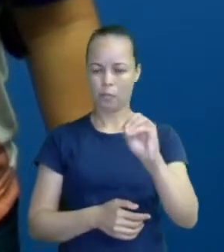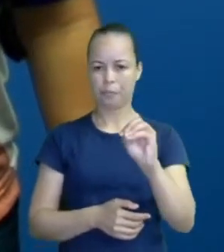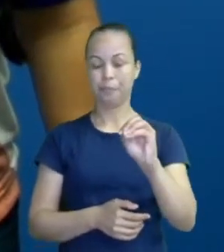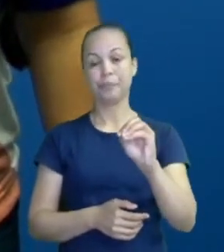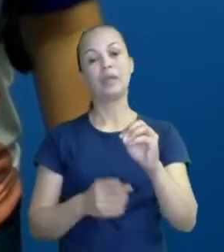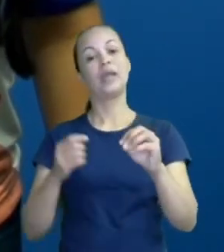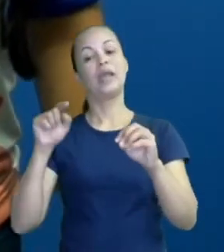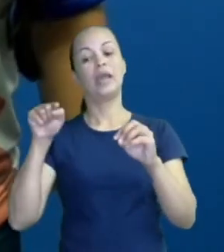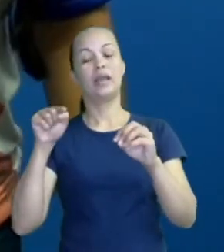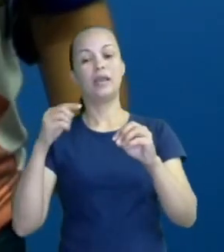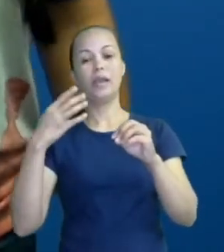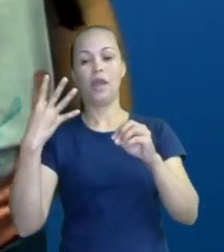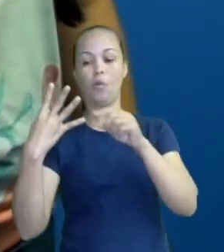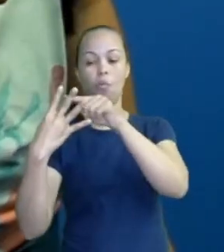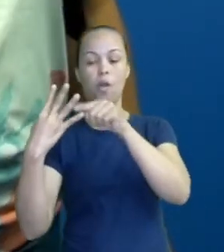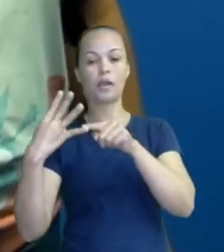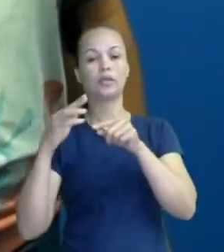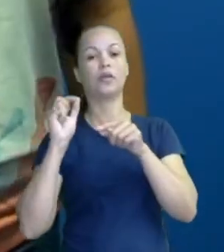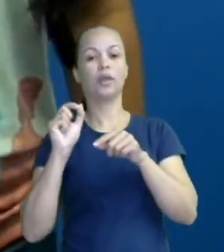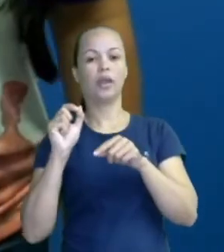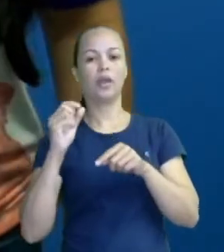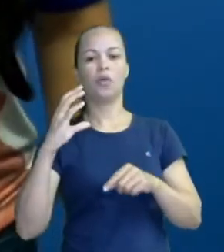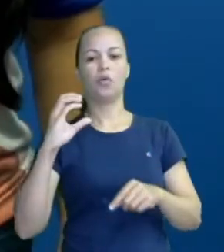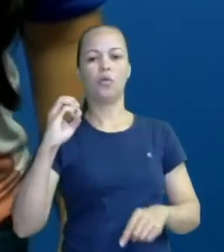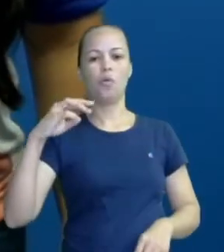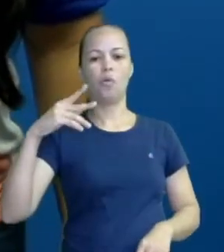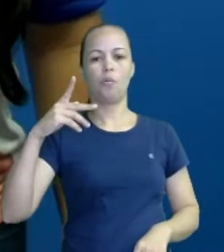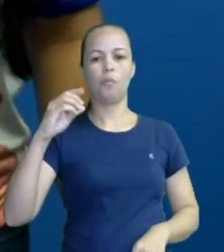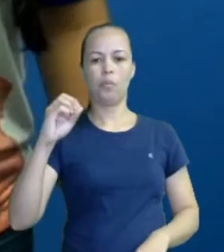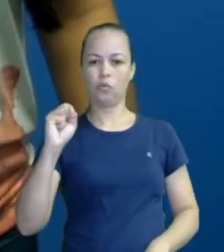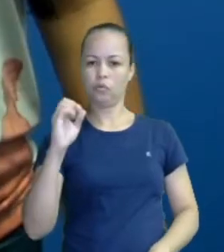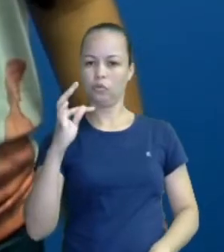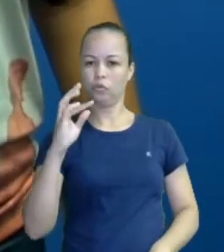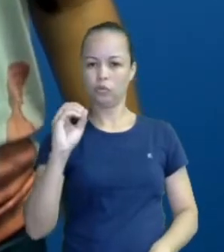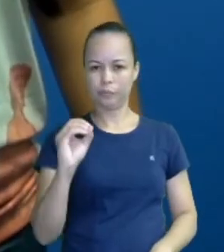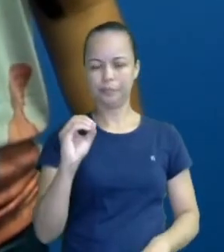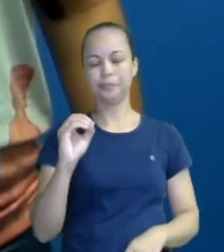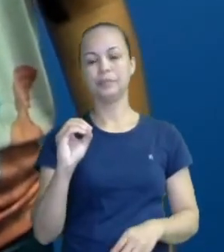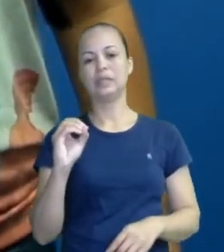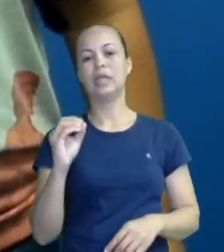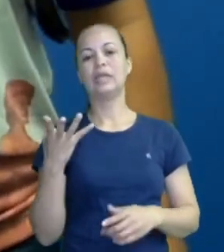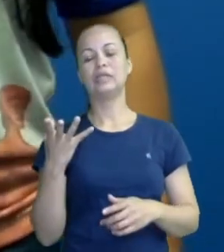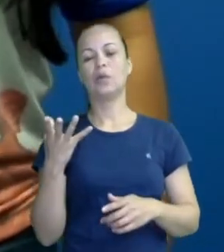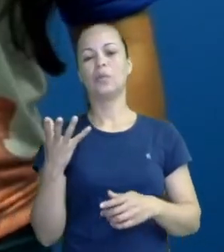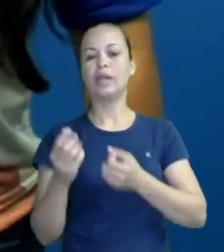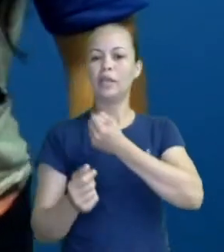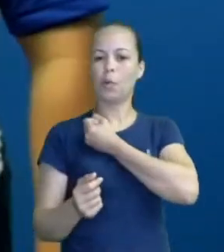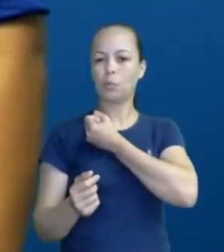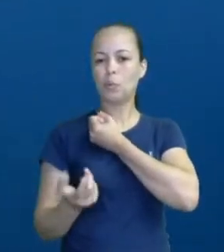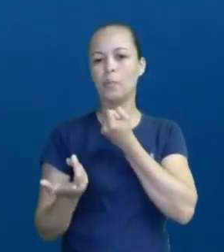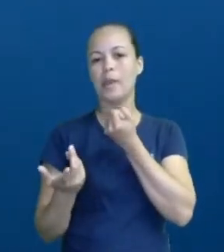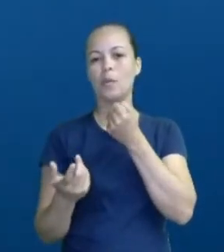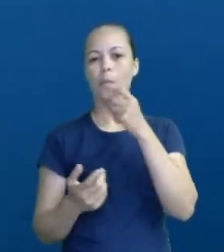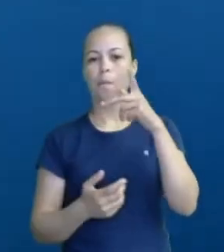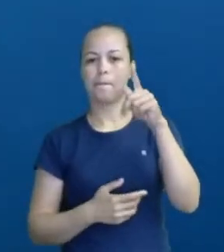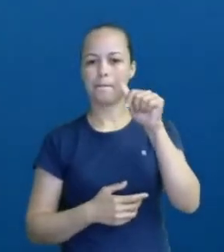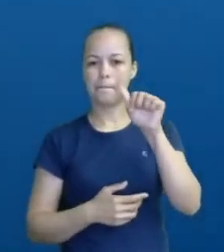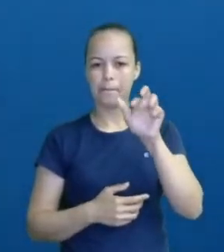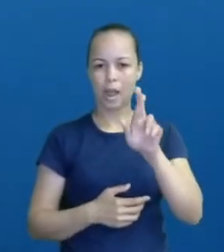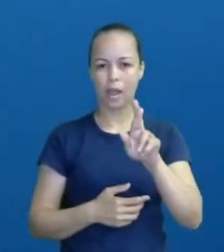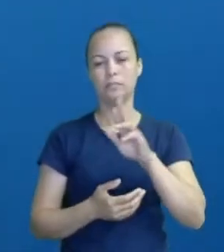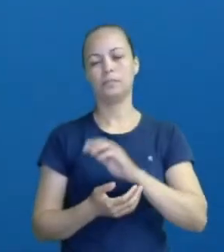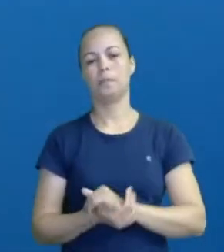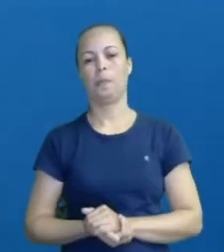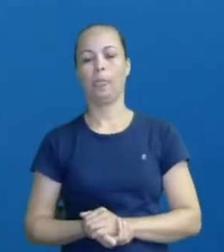é um número composto, tá certo? Além dele ser composto, ele é um número par, ok? Coloquei